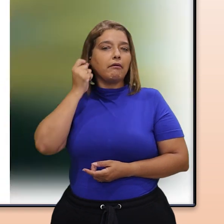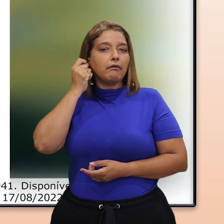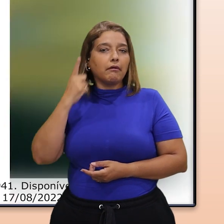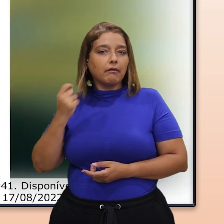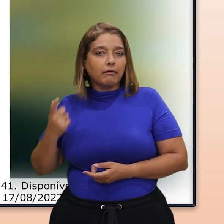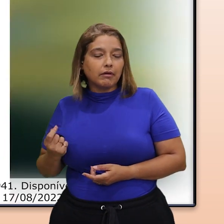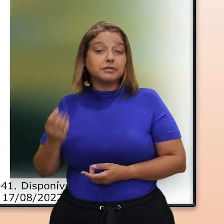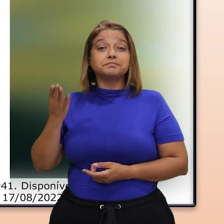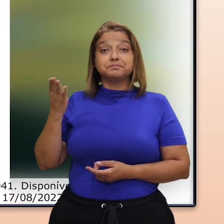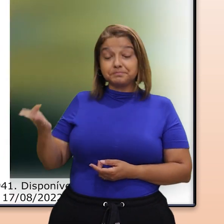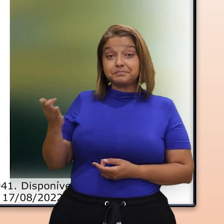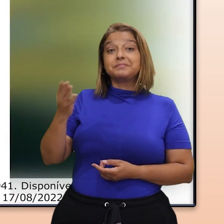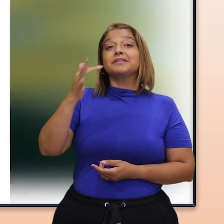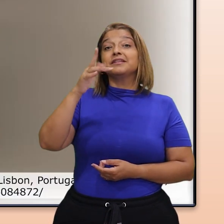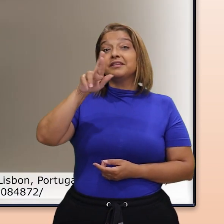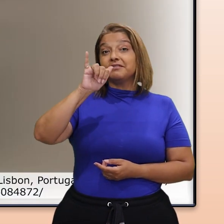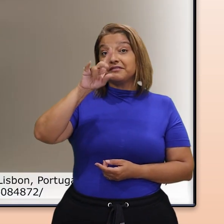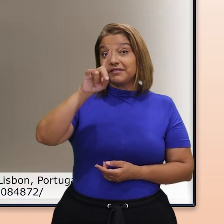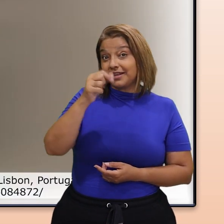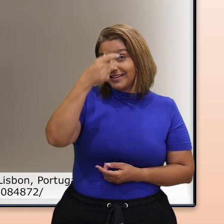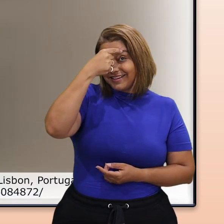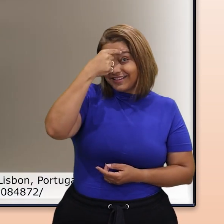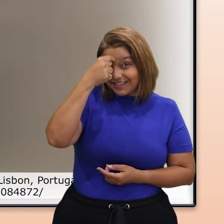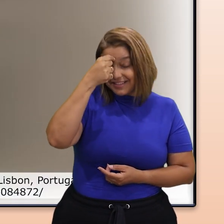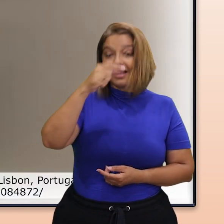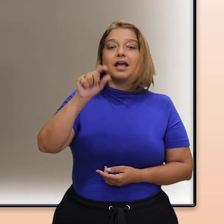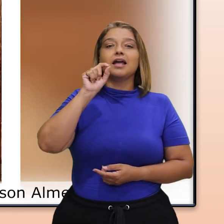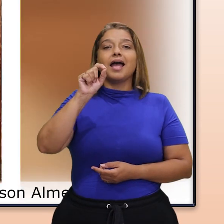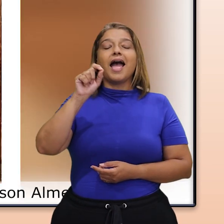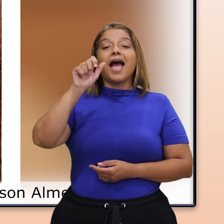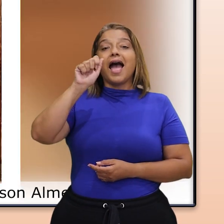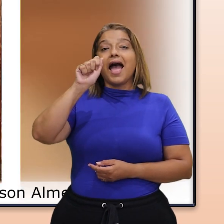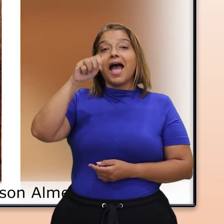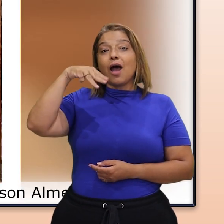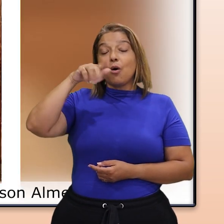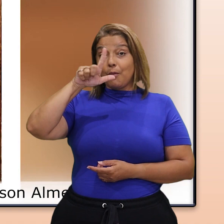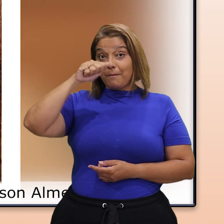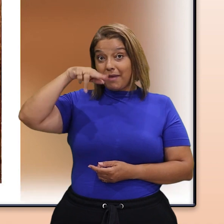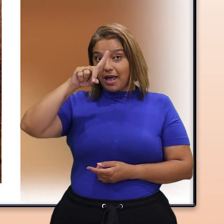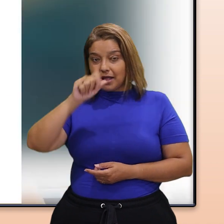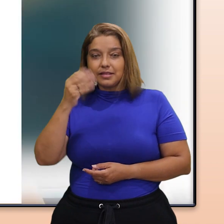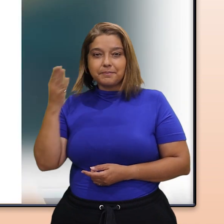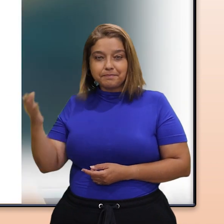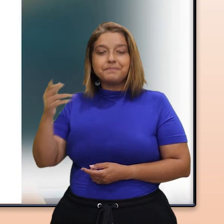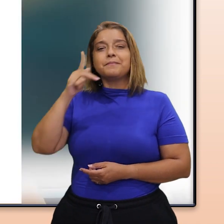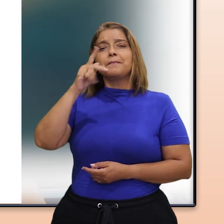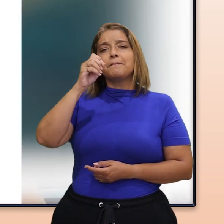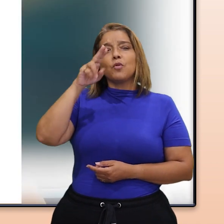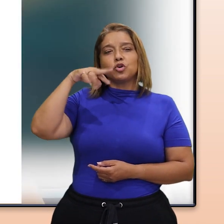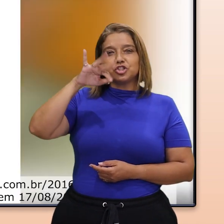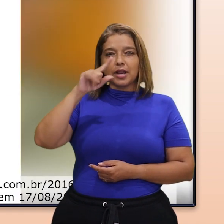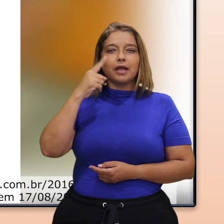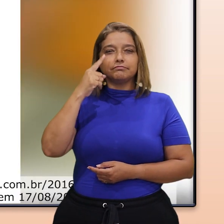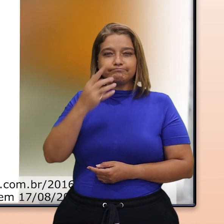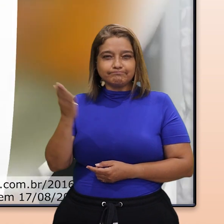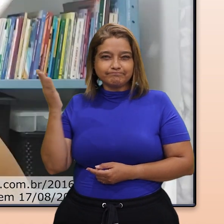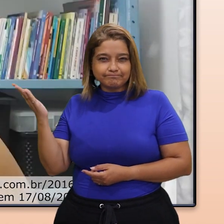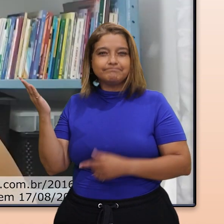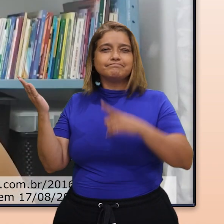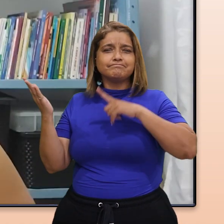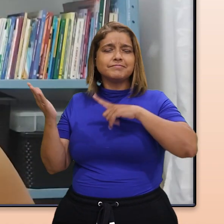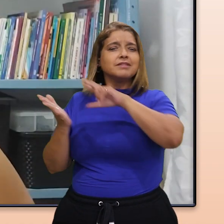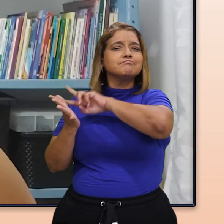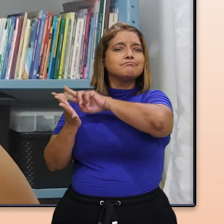Amaral, Frida Kahlo, Almada Negreiros, Portinari, Van Gogh,